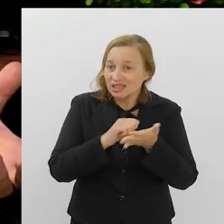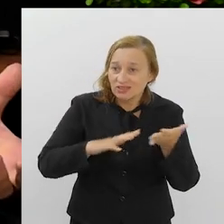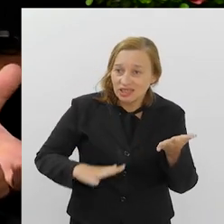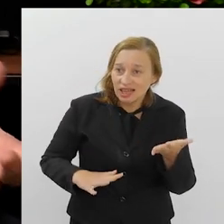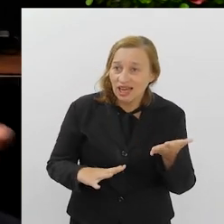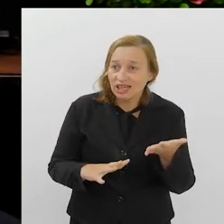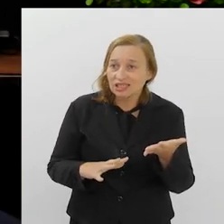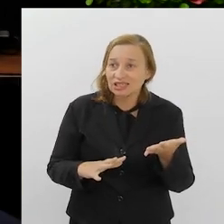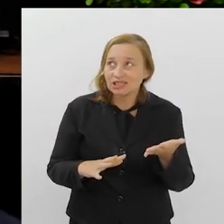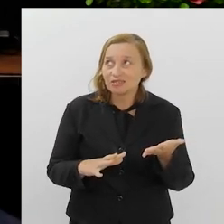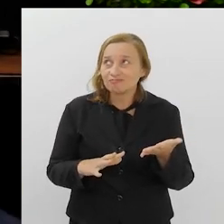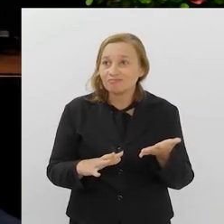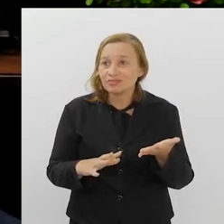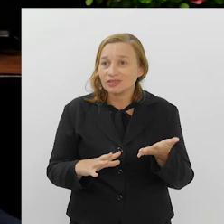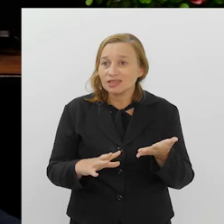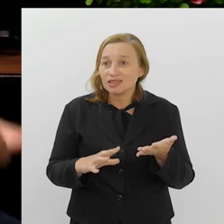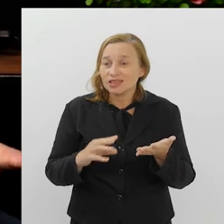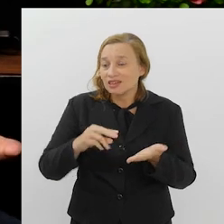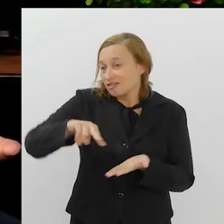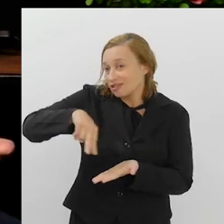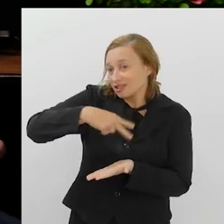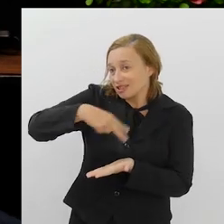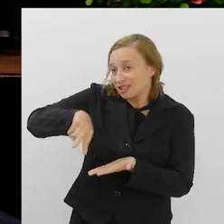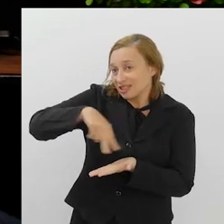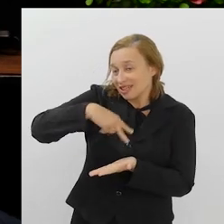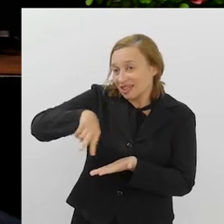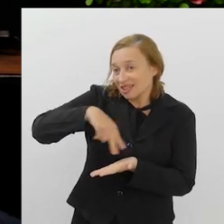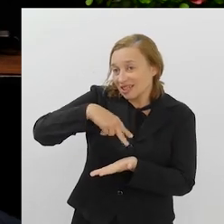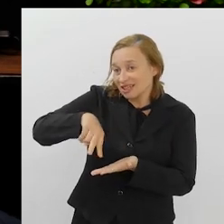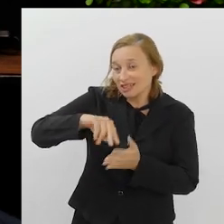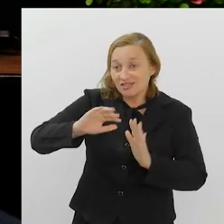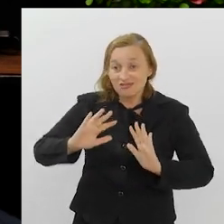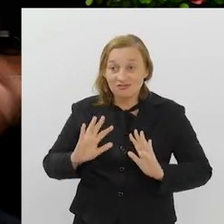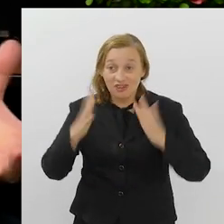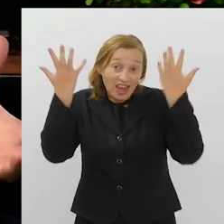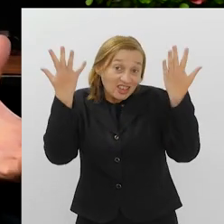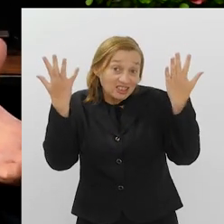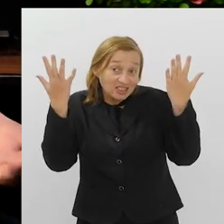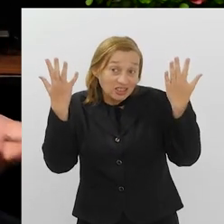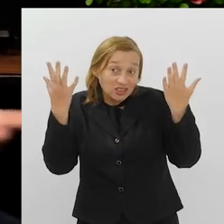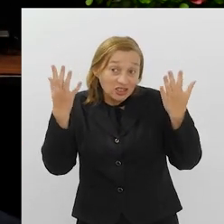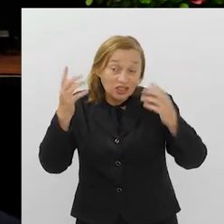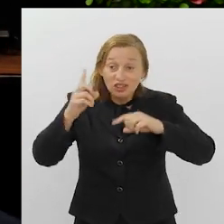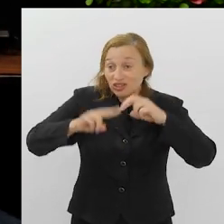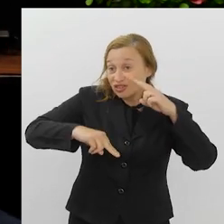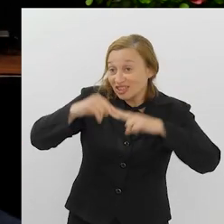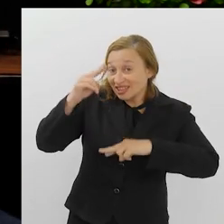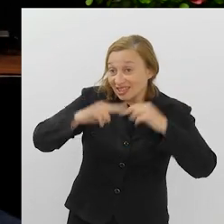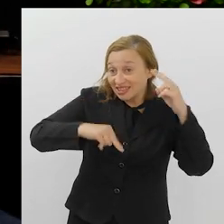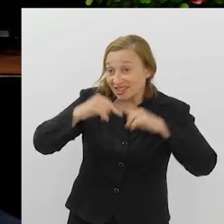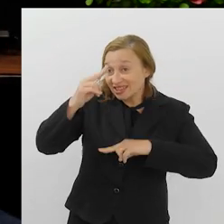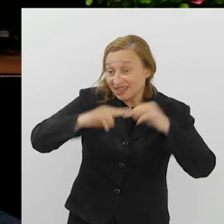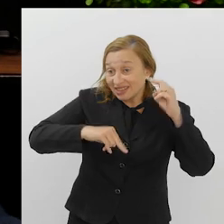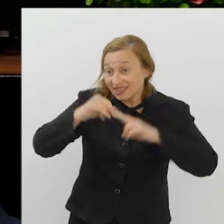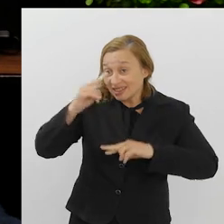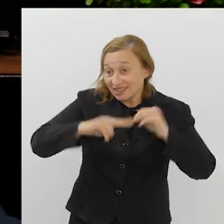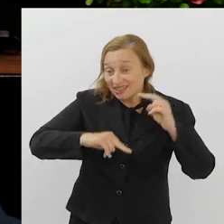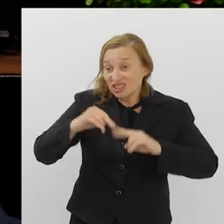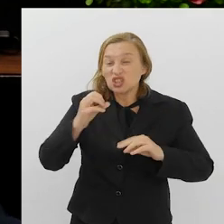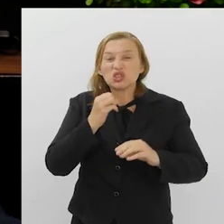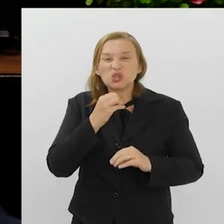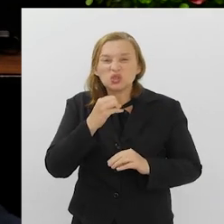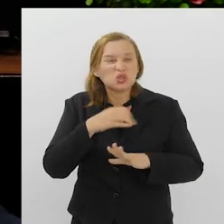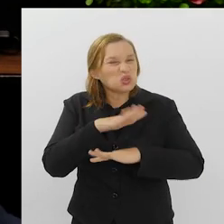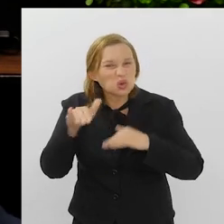reuniões de nossas atividades ah de nossos bailes de nossas ah festas